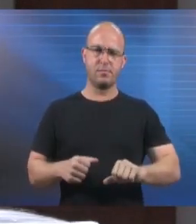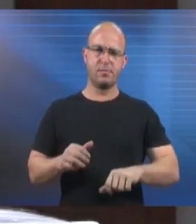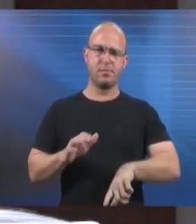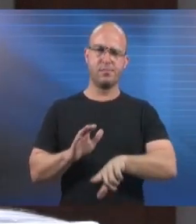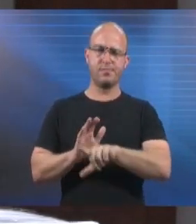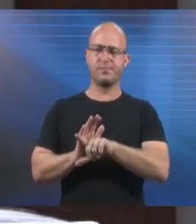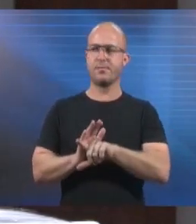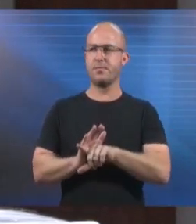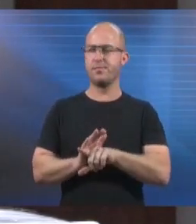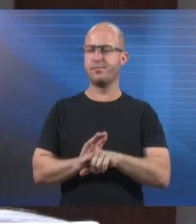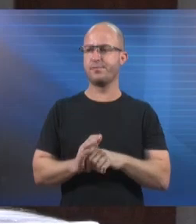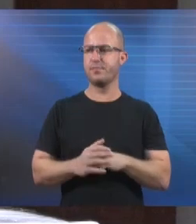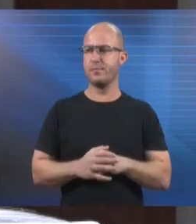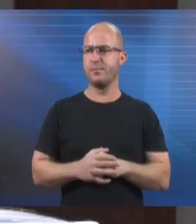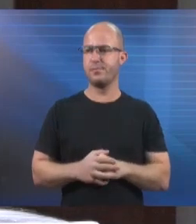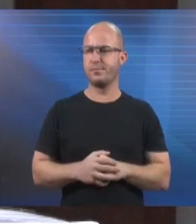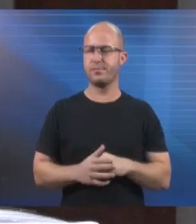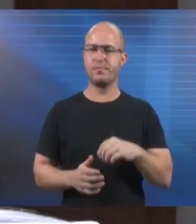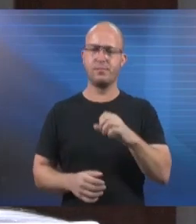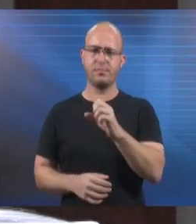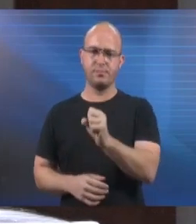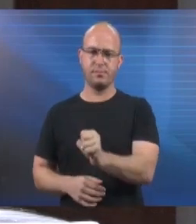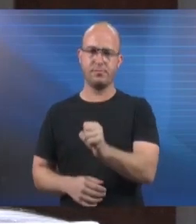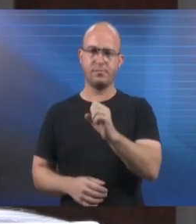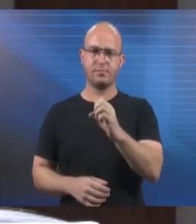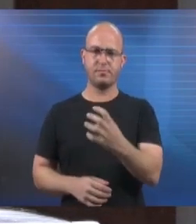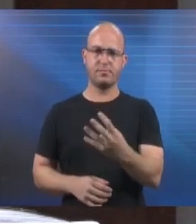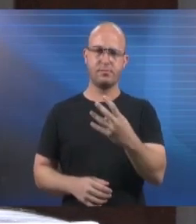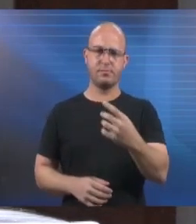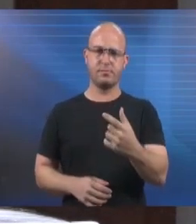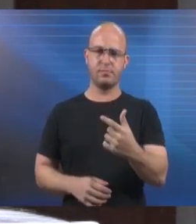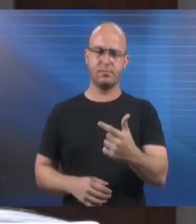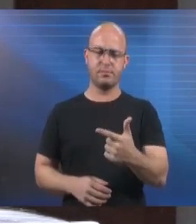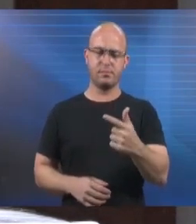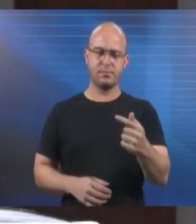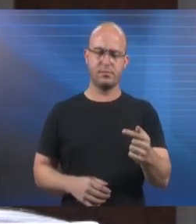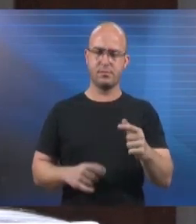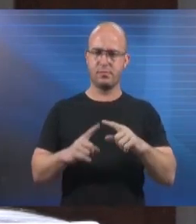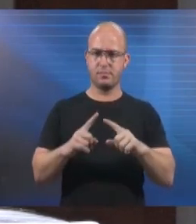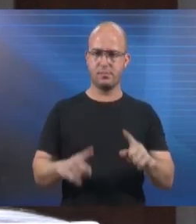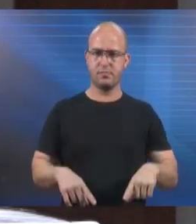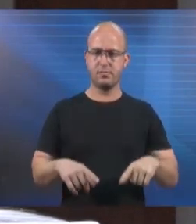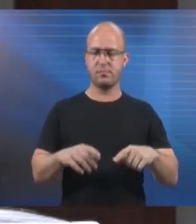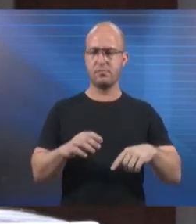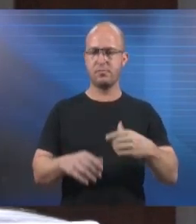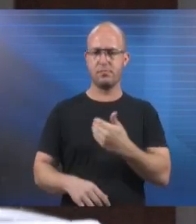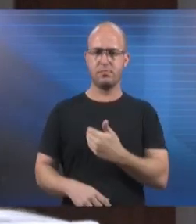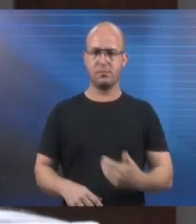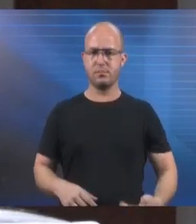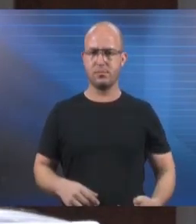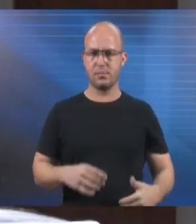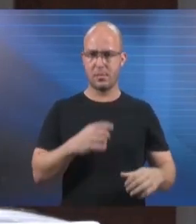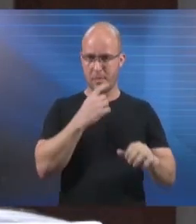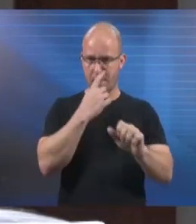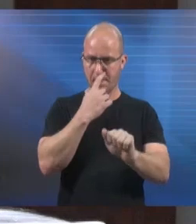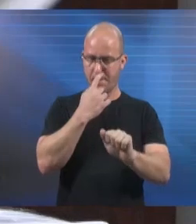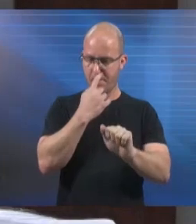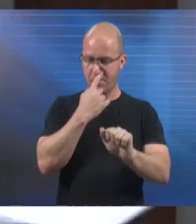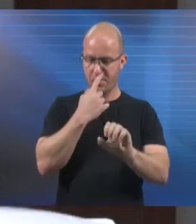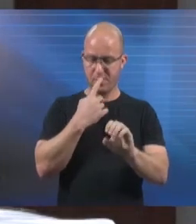da lei 1427 que institui o projeto público irrigação Osvaldo amorinda